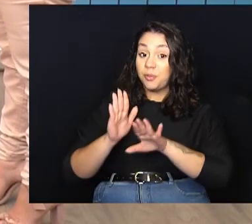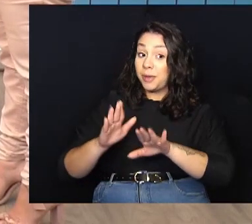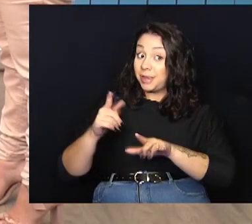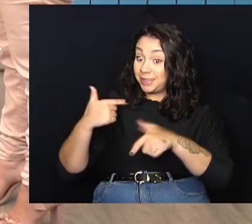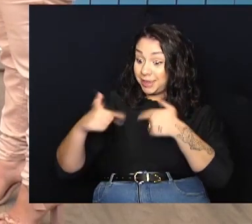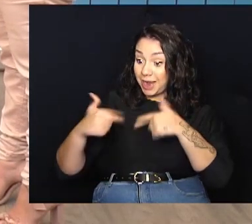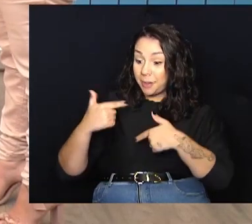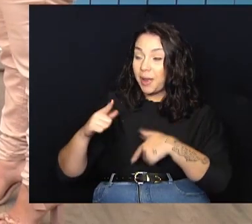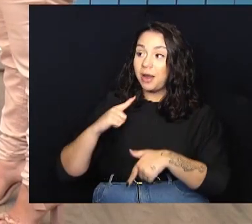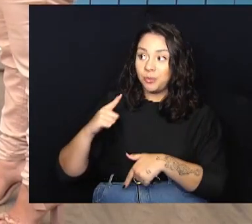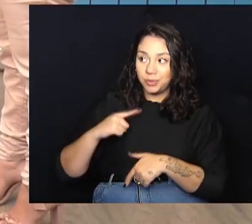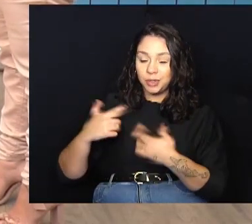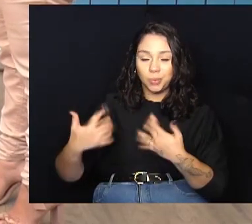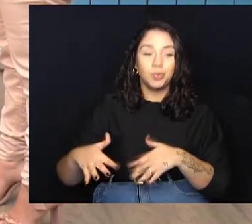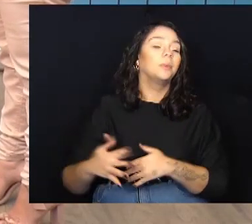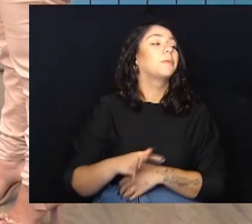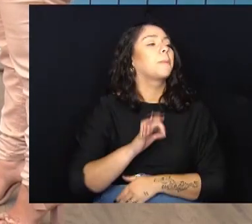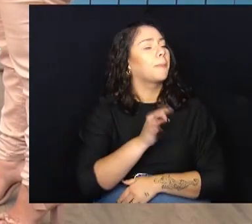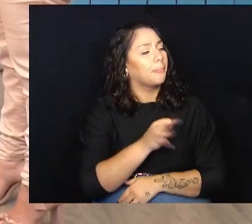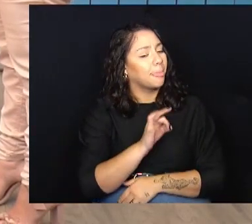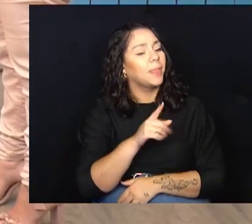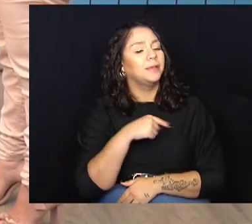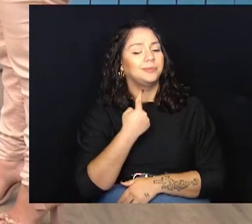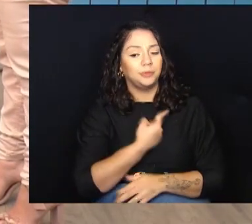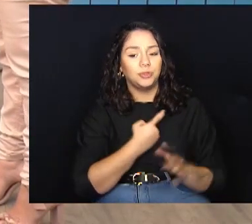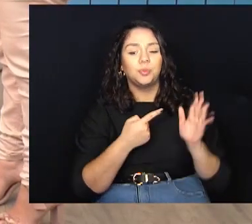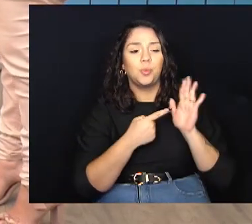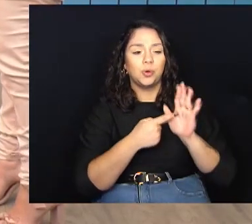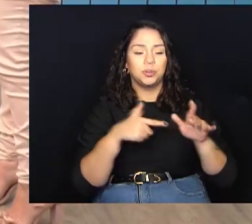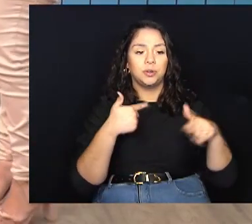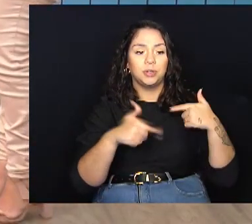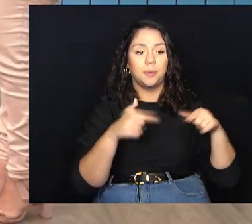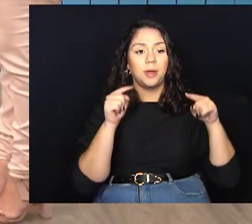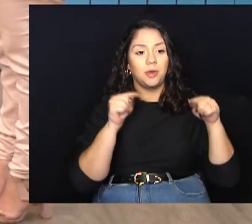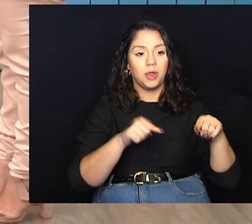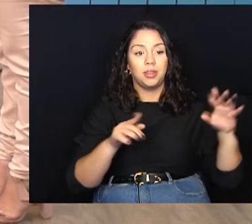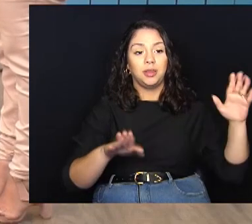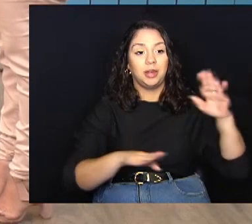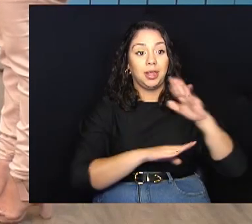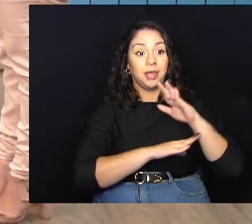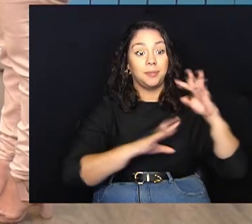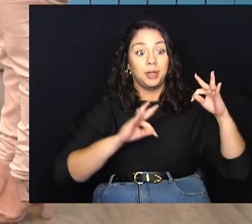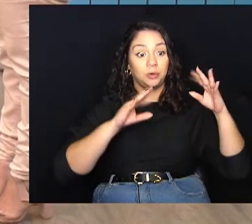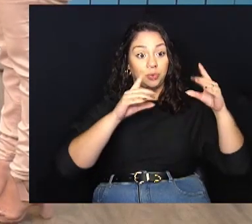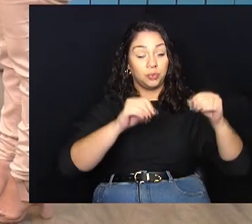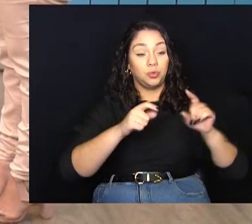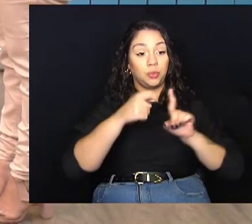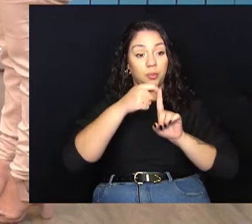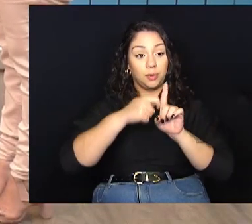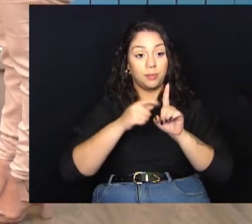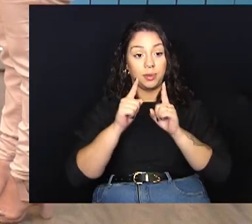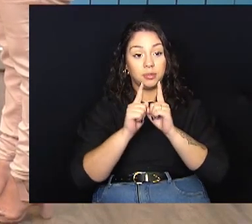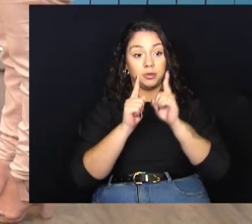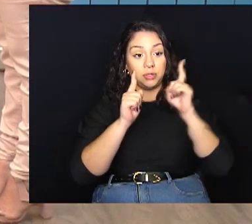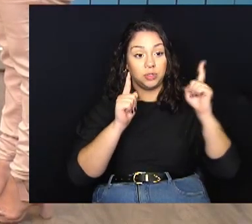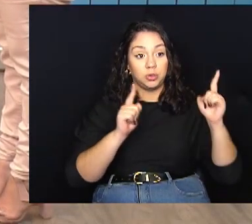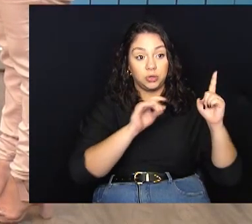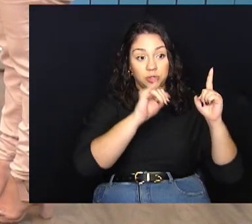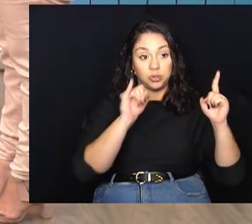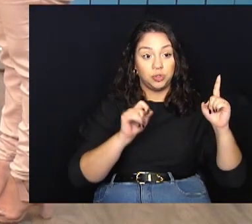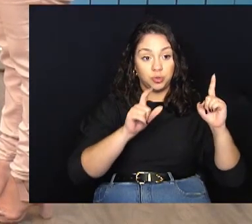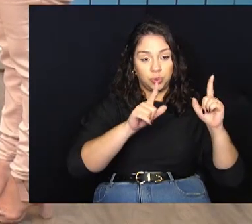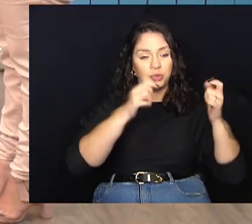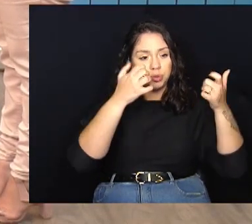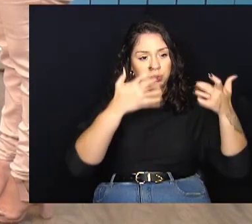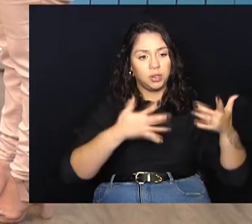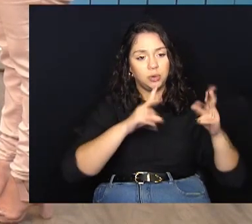exatamente nós vamos mostrar todo esse trabalho aqui no nosso Câmara Total durante todo o mês de Julho menina você falou há